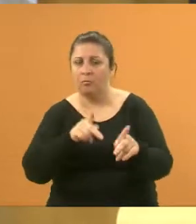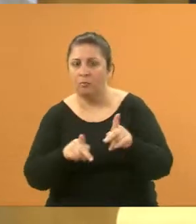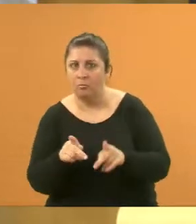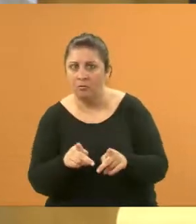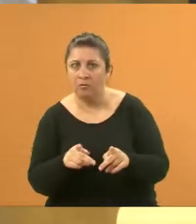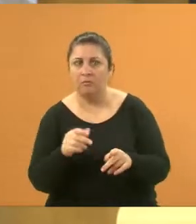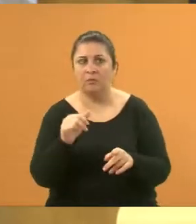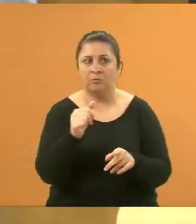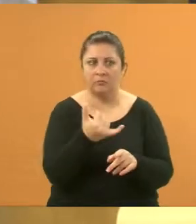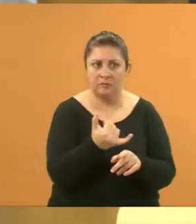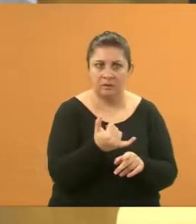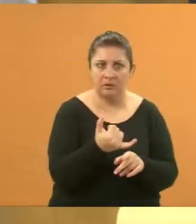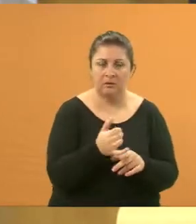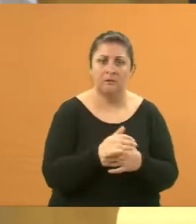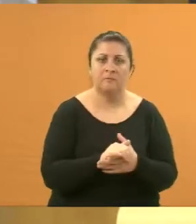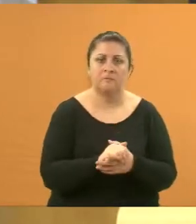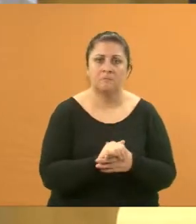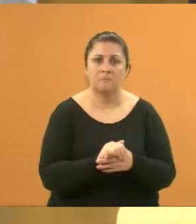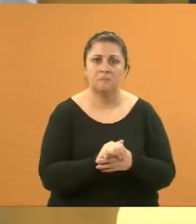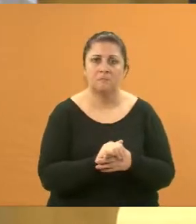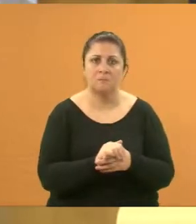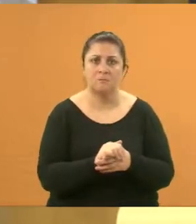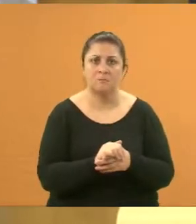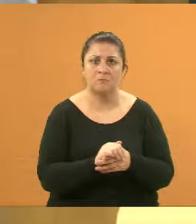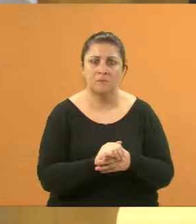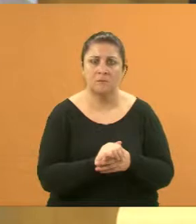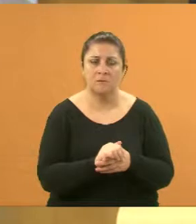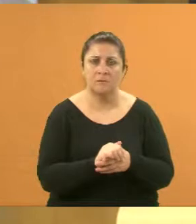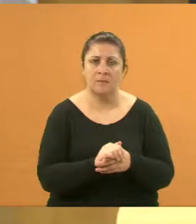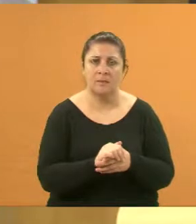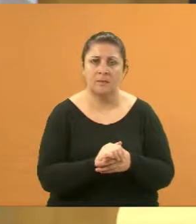para que ele possa,